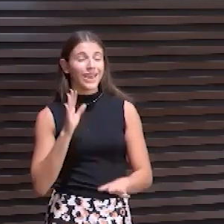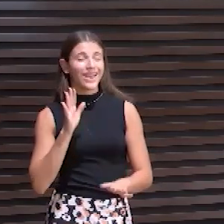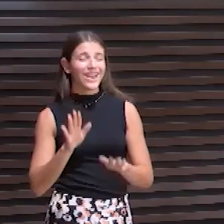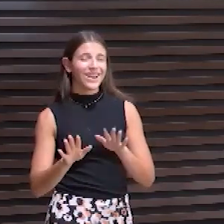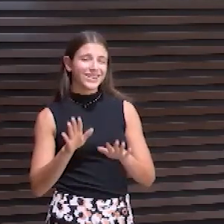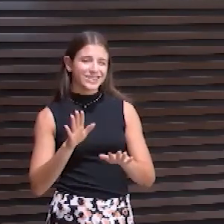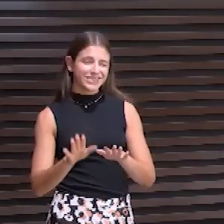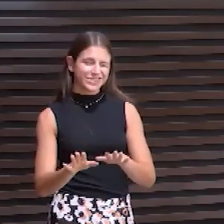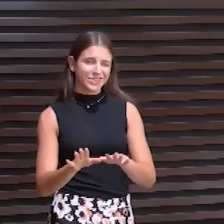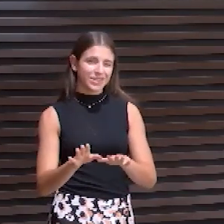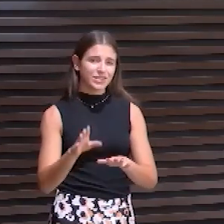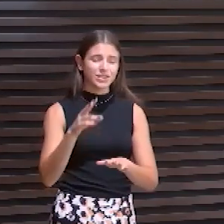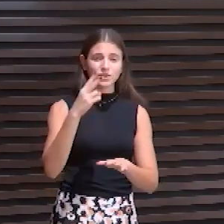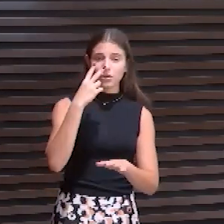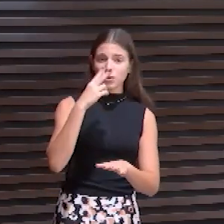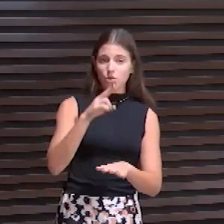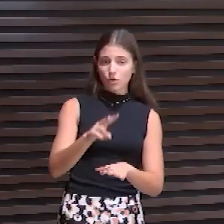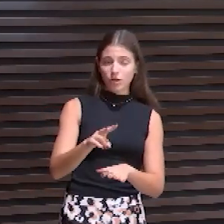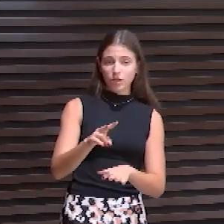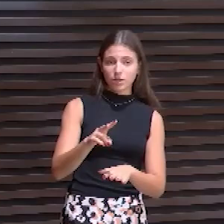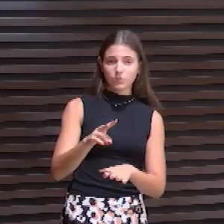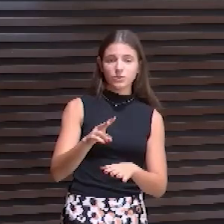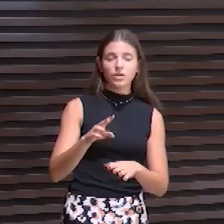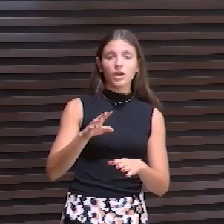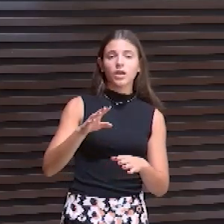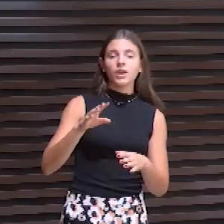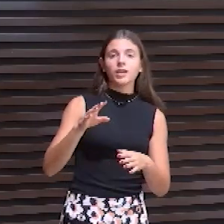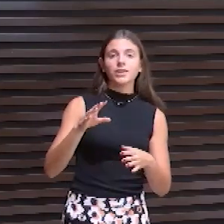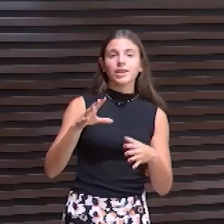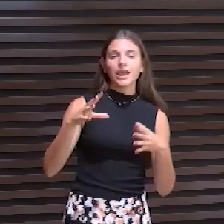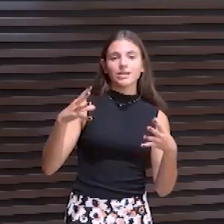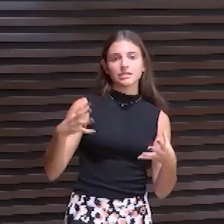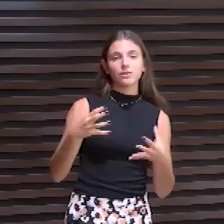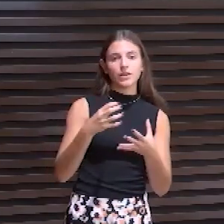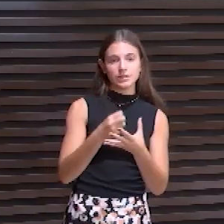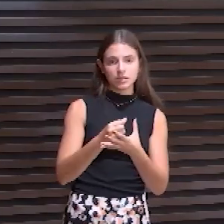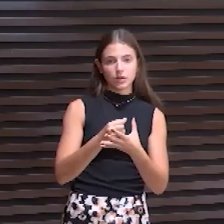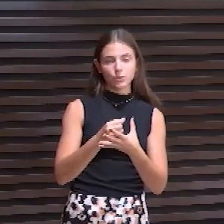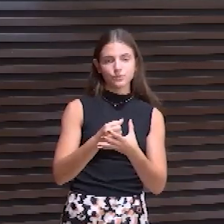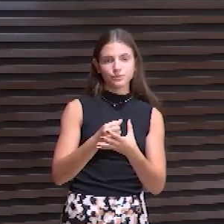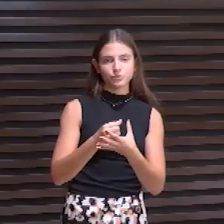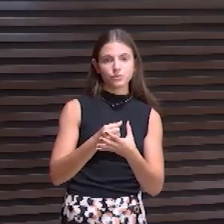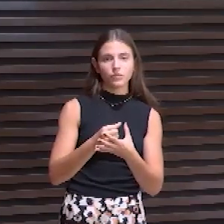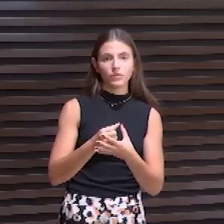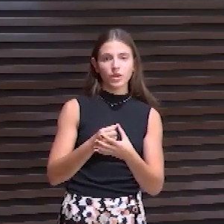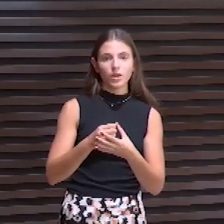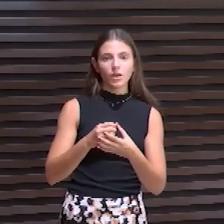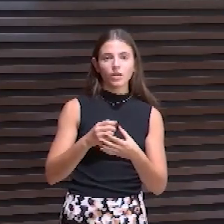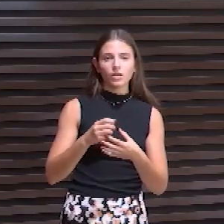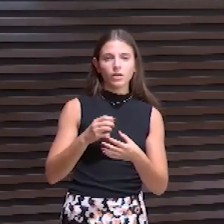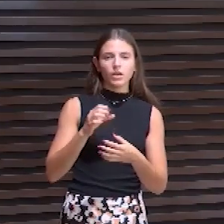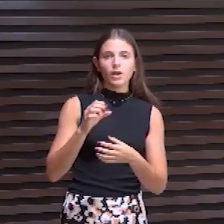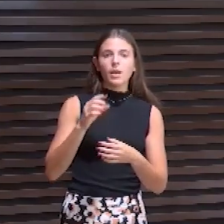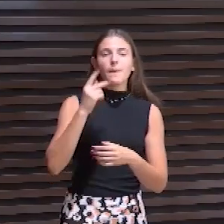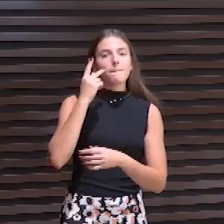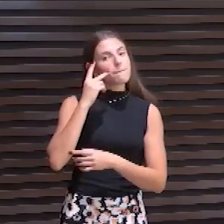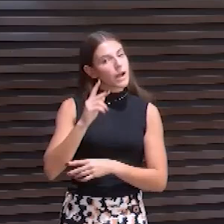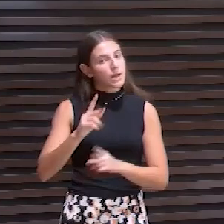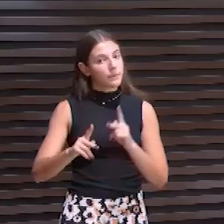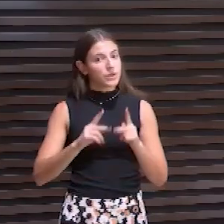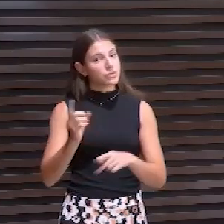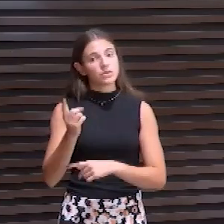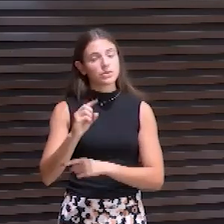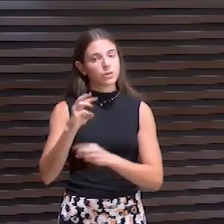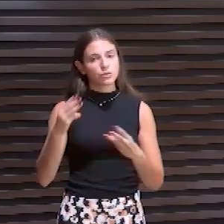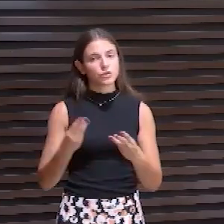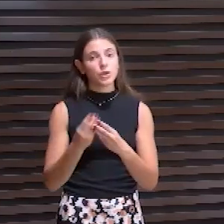que a salvação chegou para os gentios depois, mas não. Deus sempre salvou os gentios. Isso foi revelado